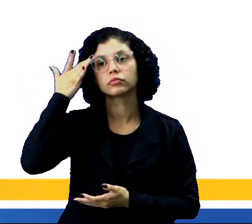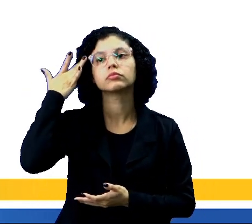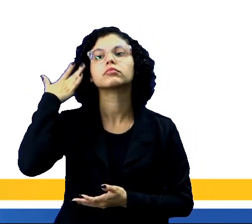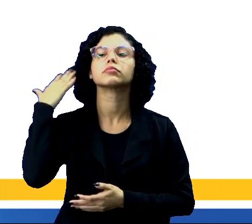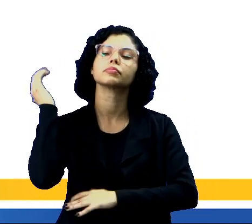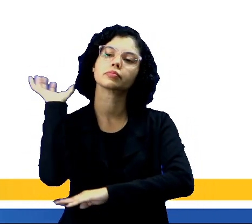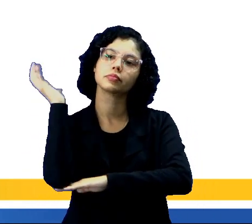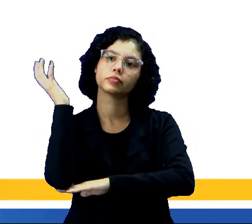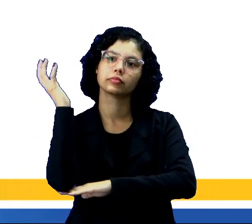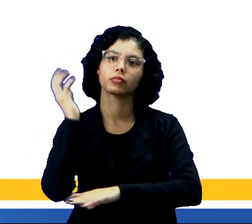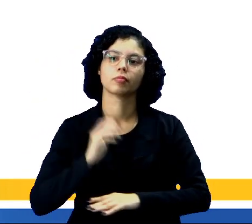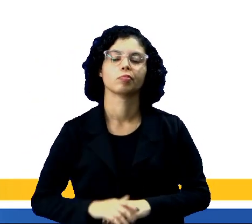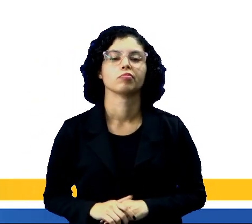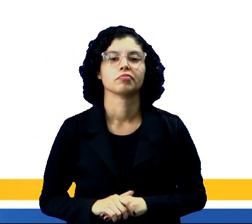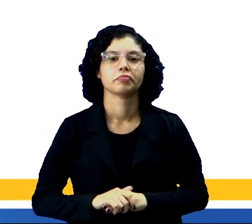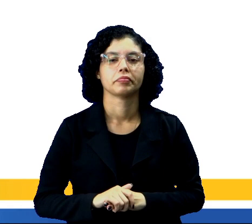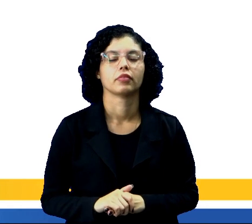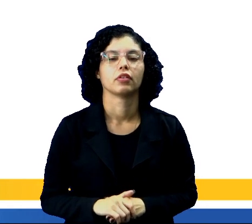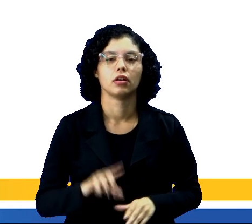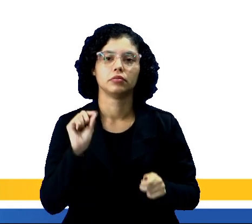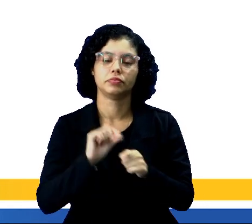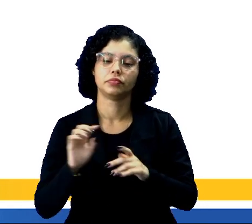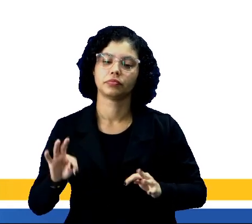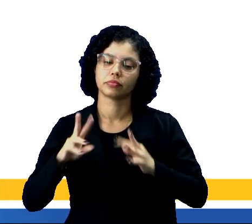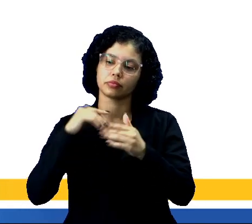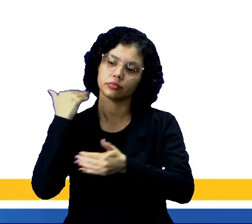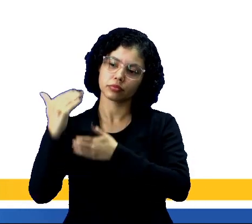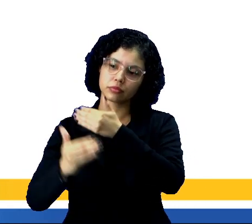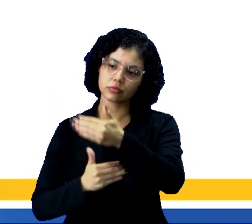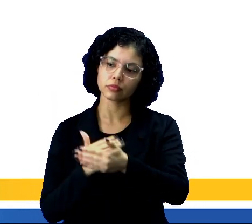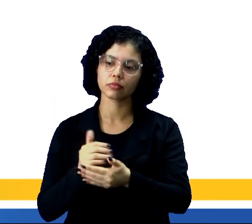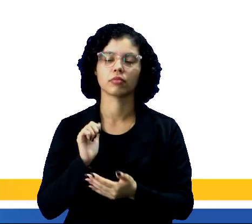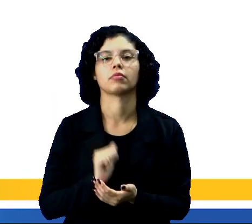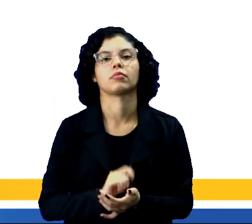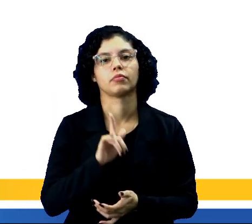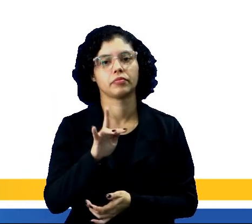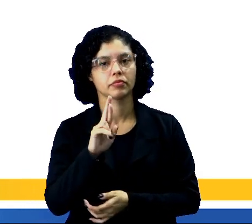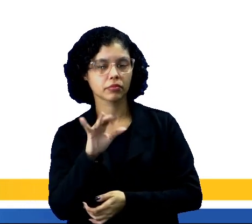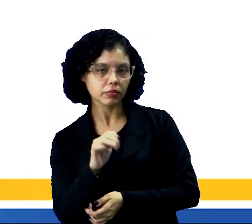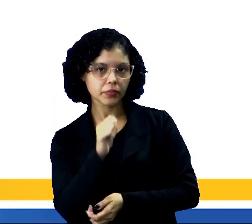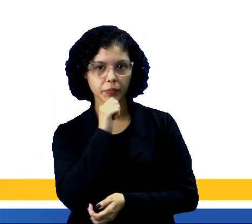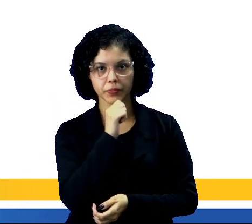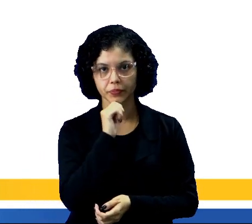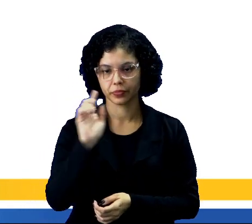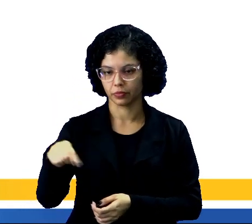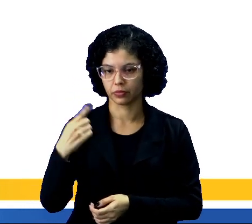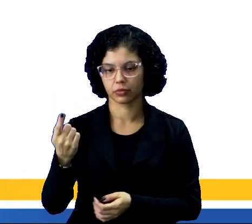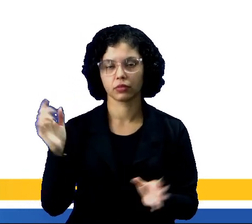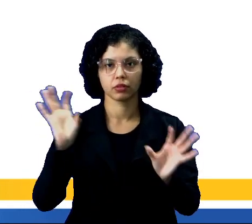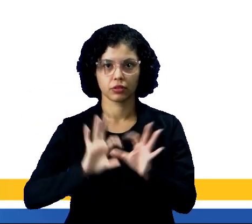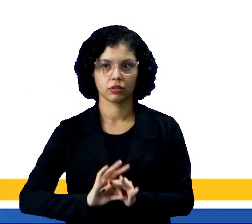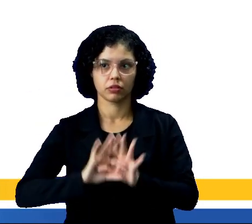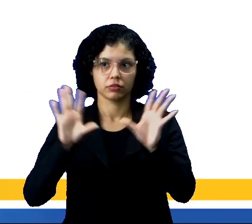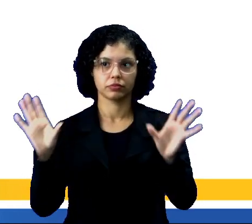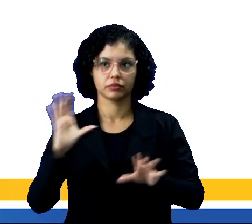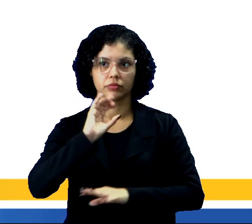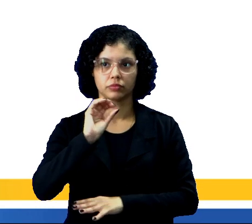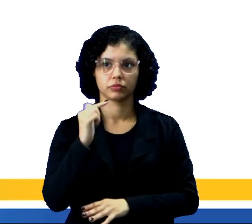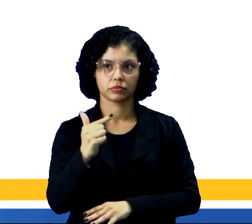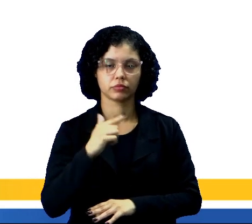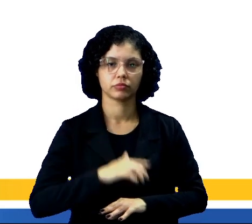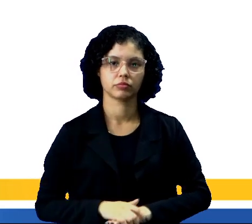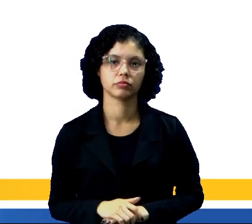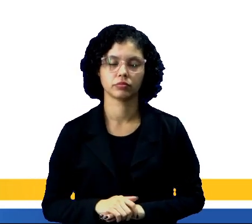aí pelas plantas, né? Então é feito todo o processo de produção de glicose, depois ele é liberado na forma de